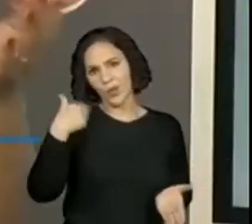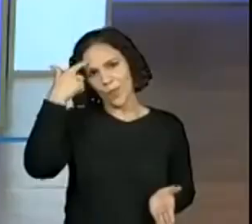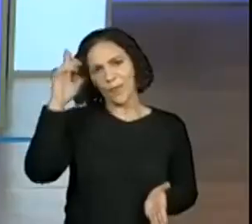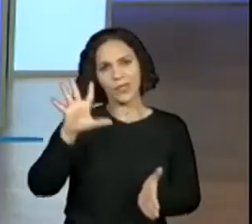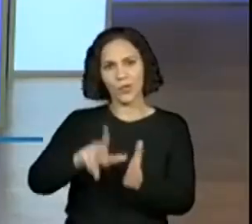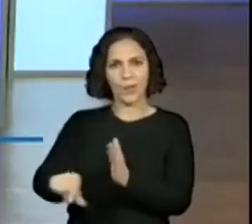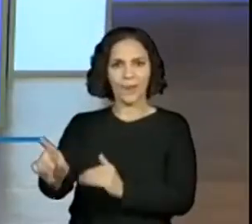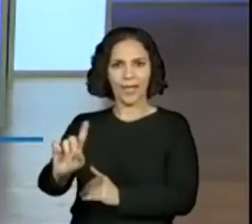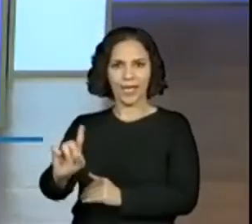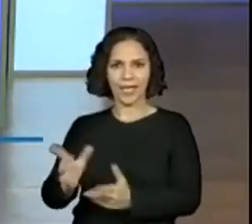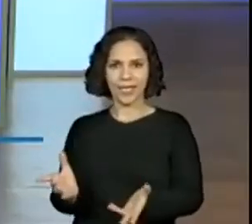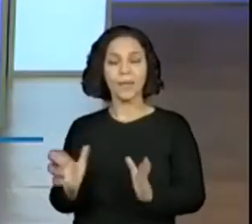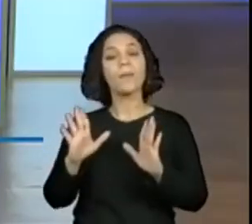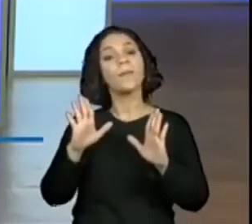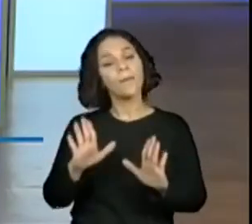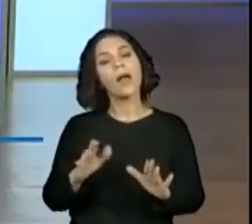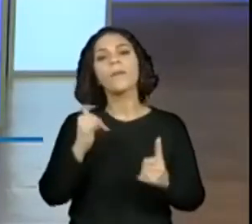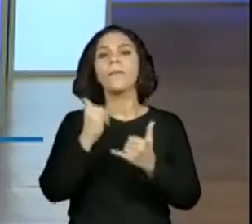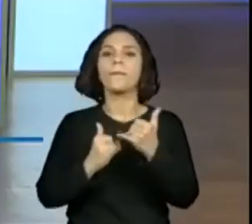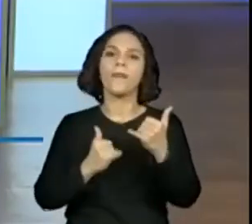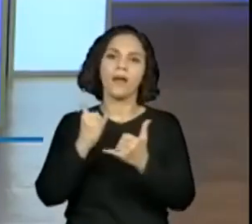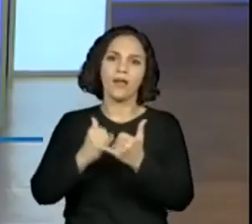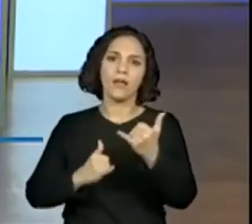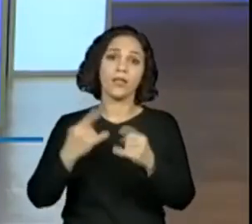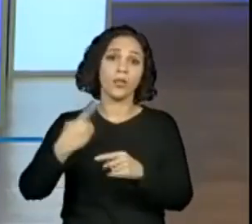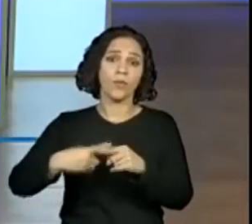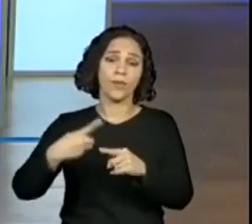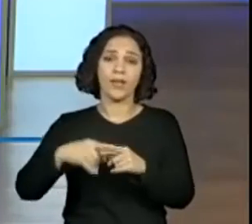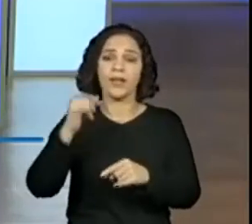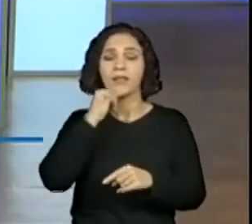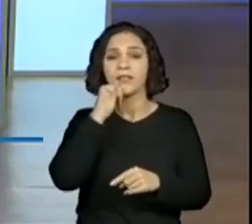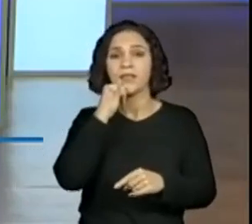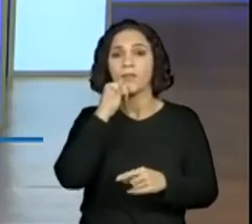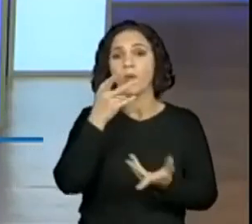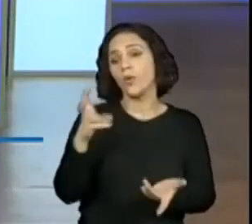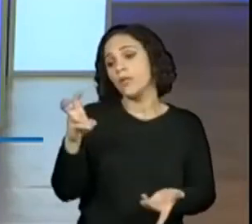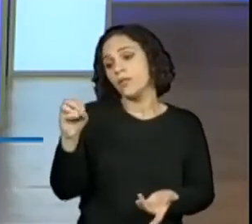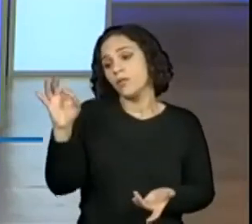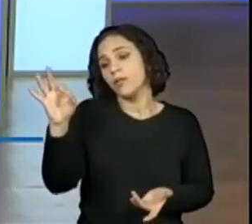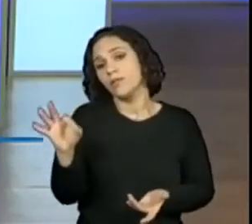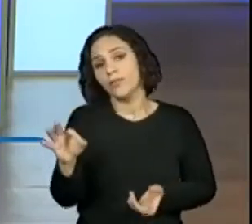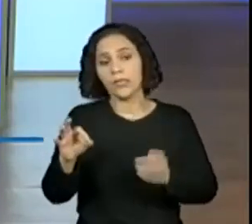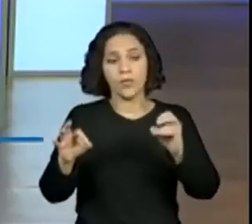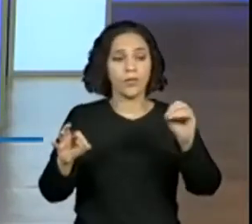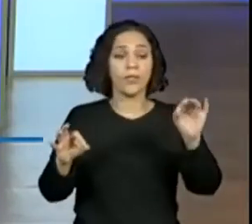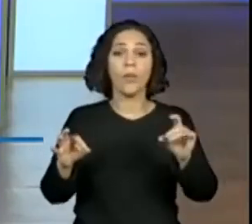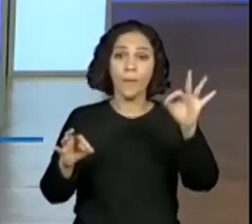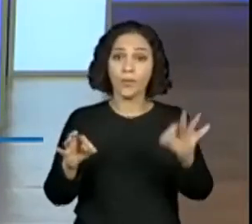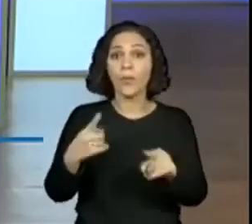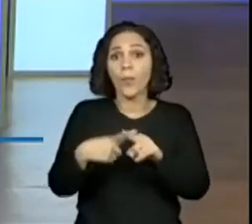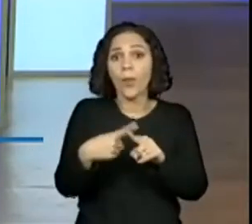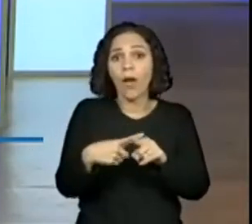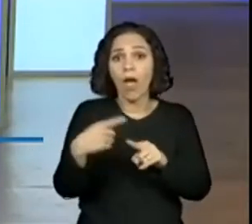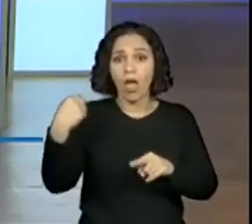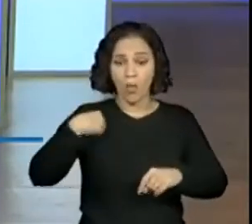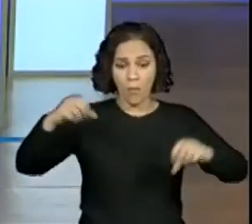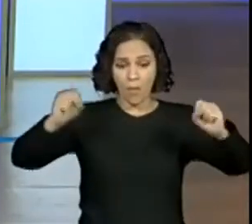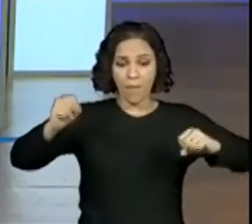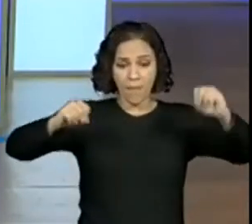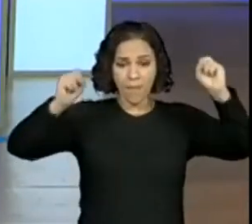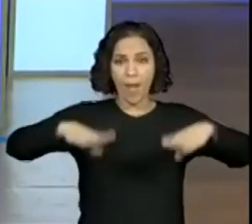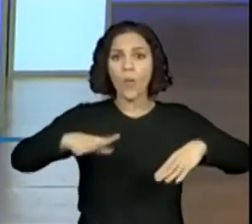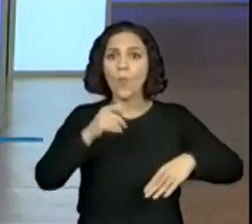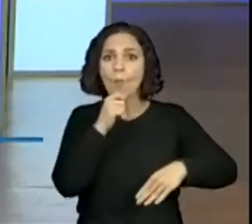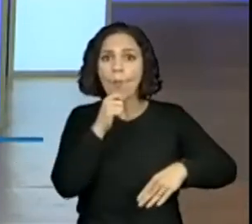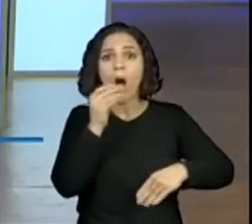mais a chance também são parecidas no caso eu tenho depois que você e não dá para saber antes de tirar o par ou ímpar Quem vai ganhar Isso é verdade